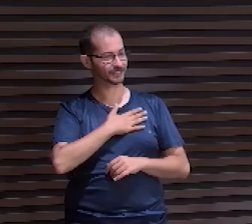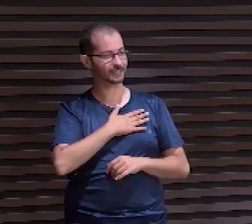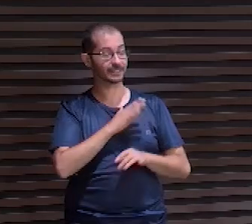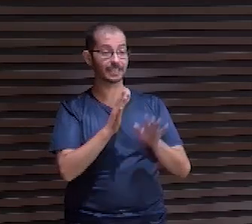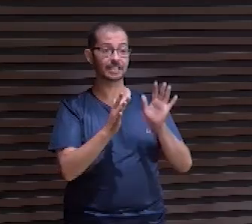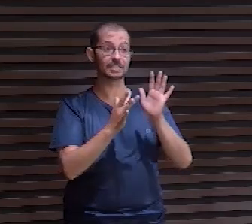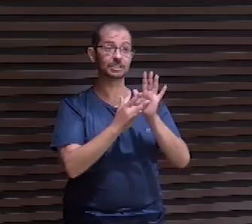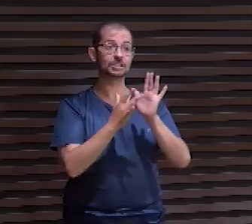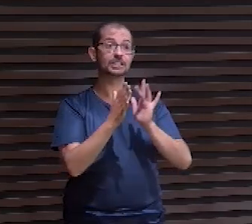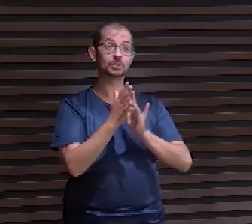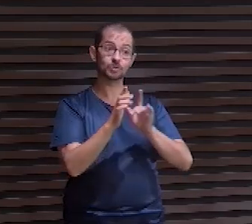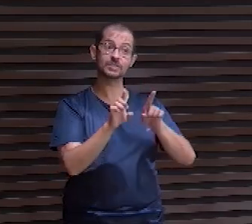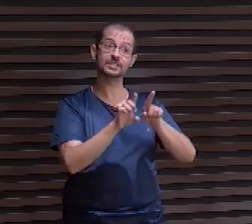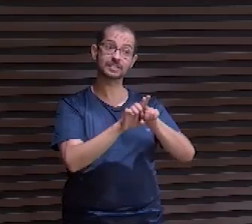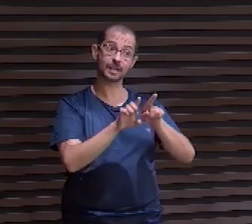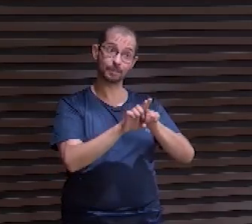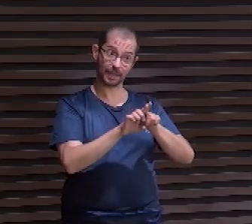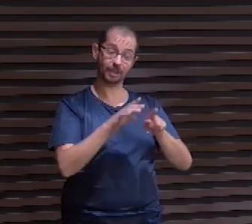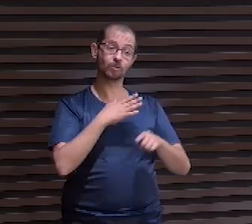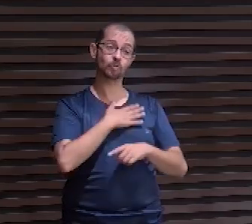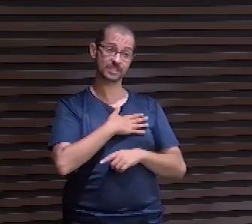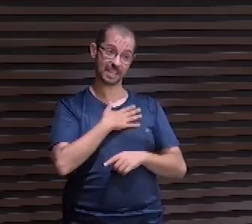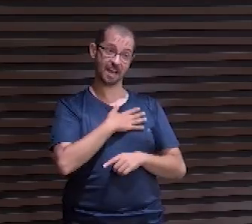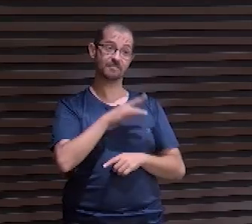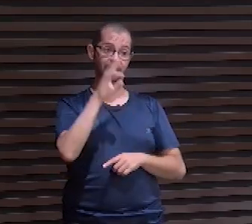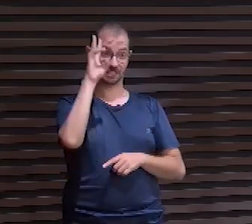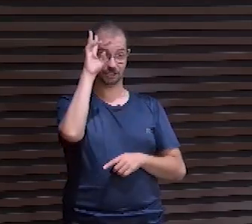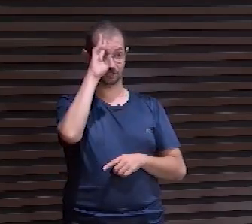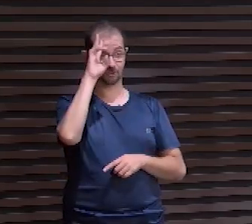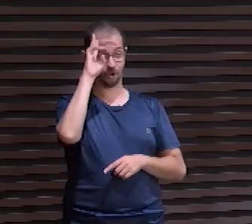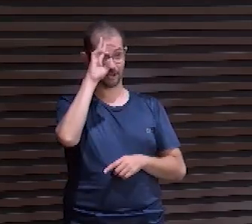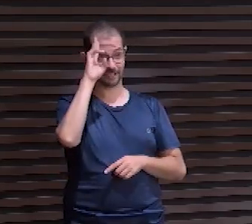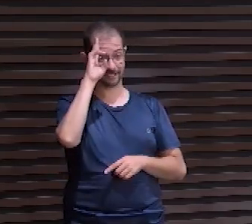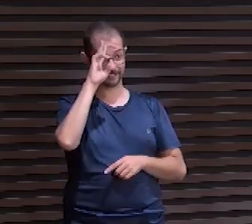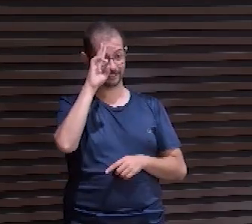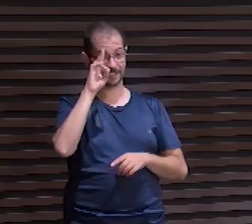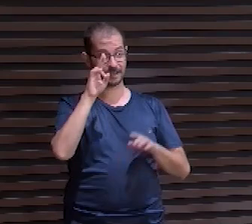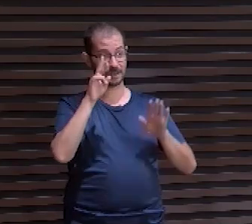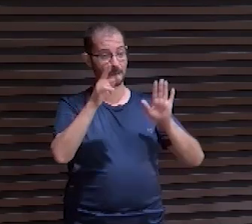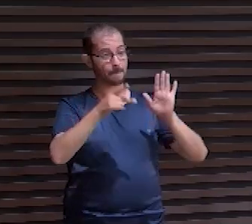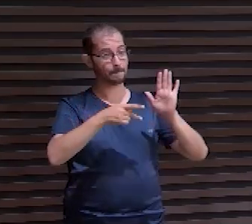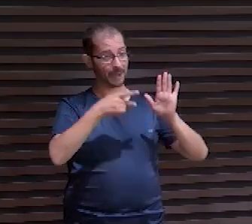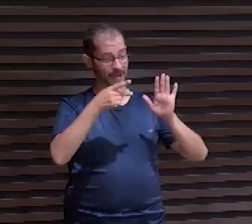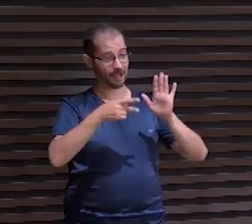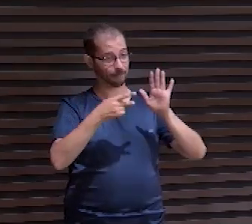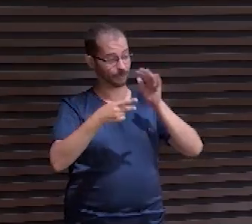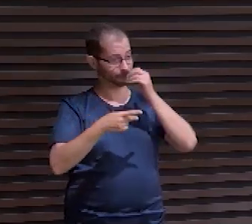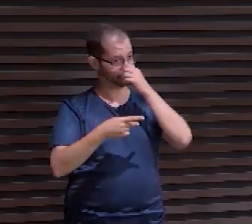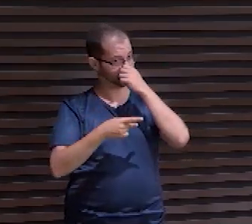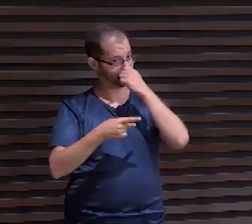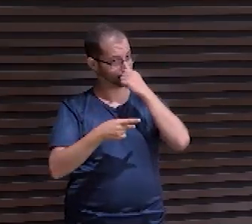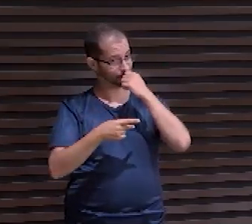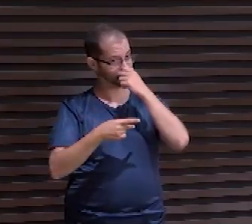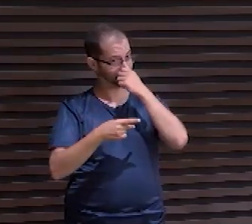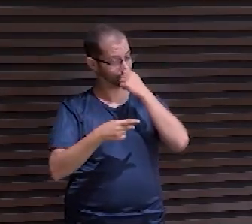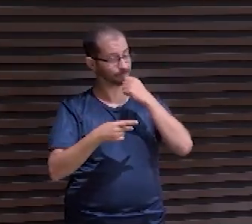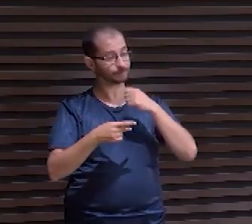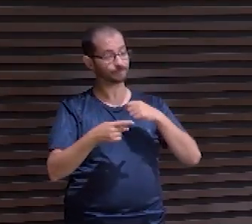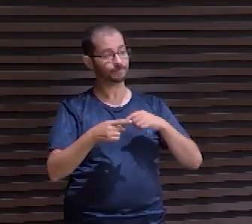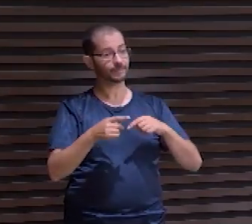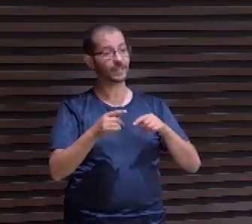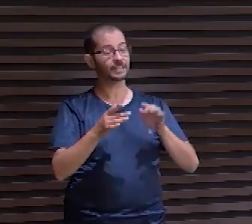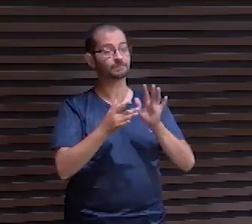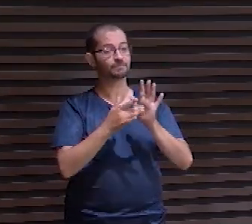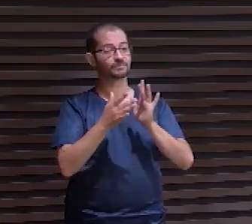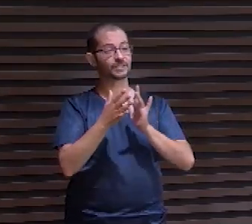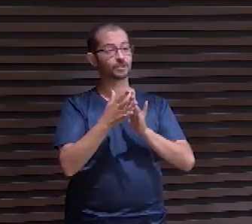Jesus gostava de contar parábolas. Uma parábola não é necessariamente um fato que